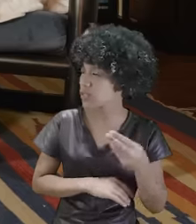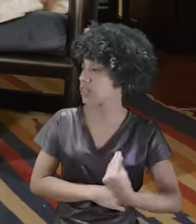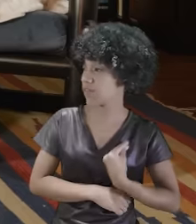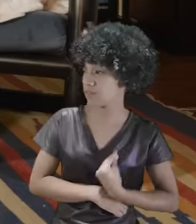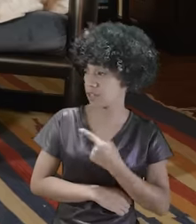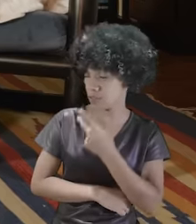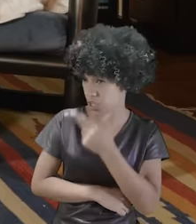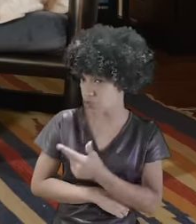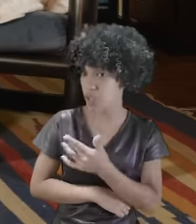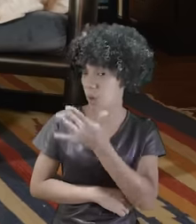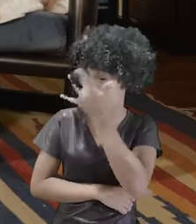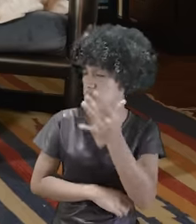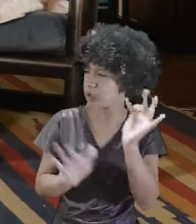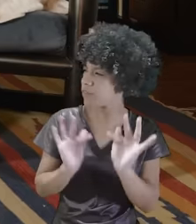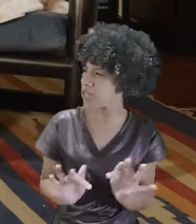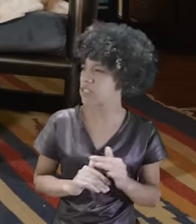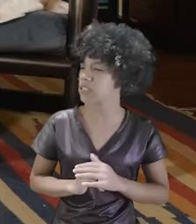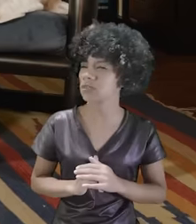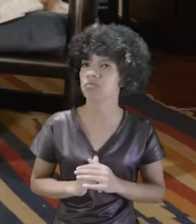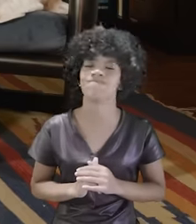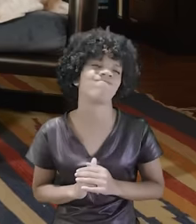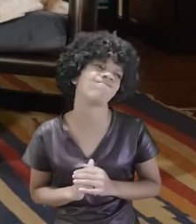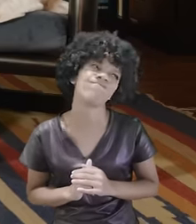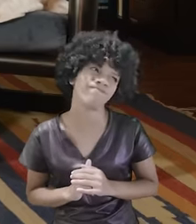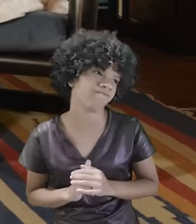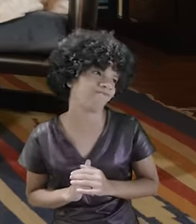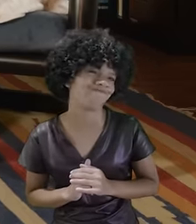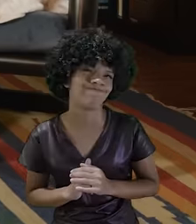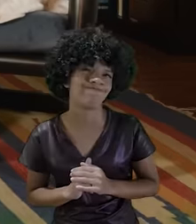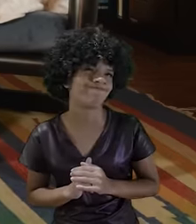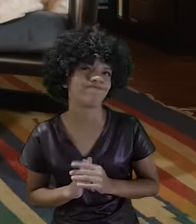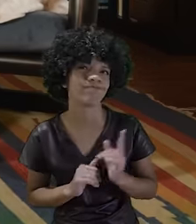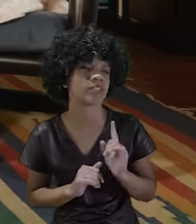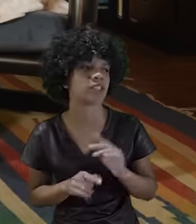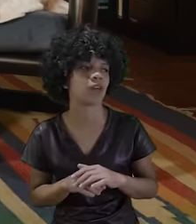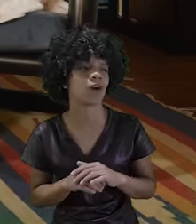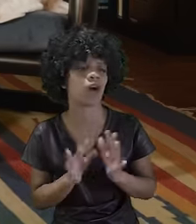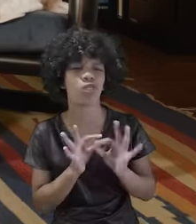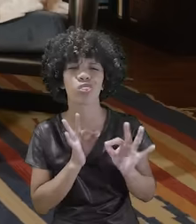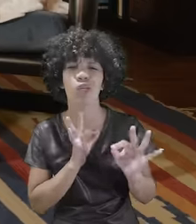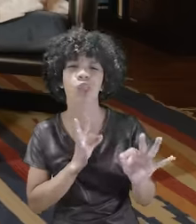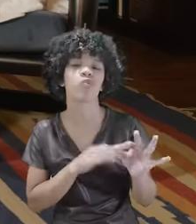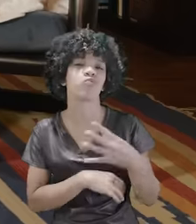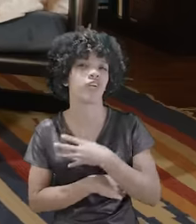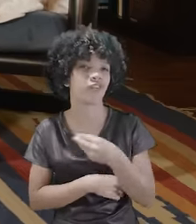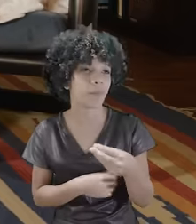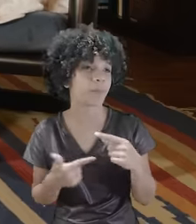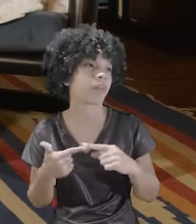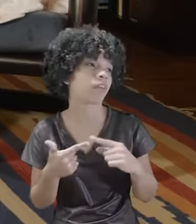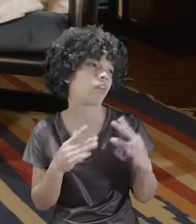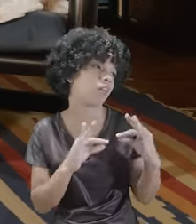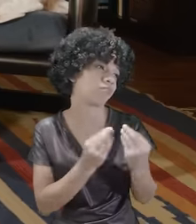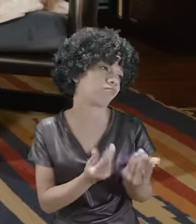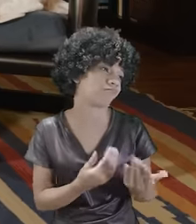você hoje acho que você é uma pessoa feliz não Muito não Muito porque estou longe dos seus filhos do minha